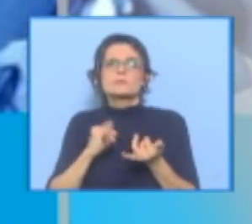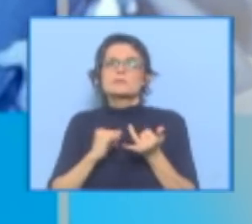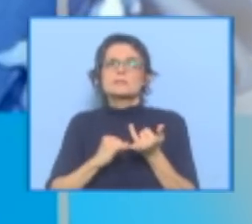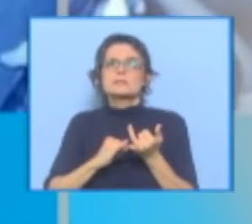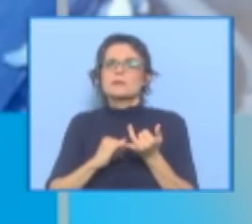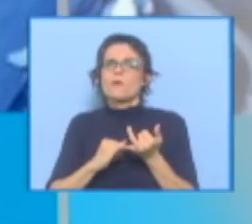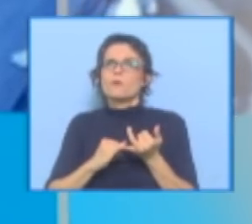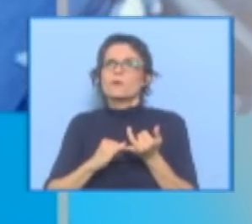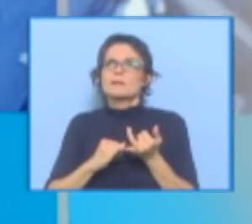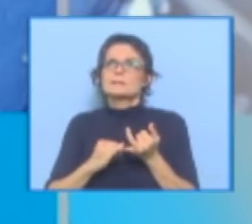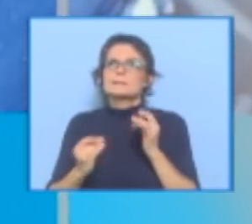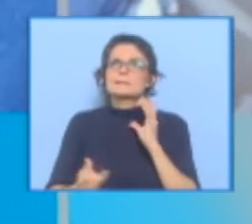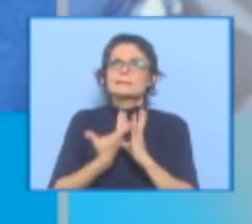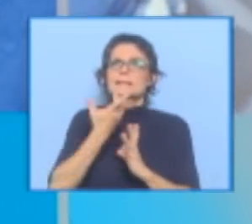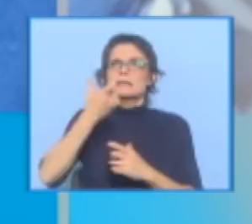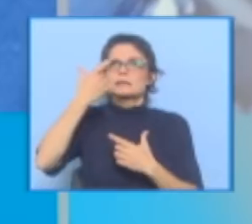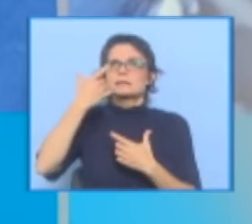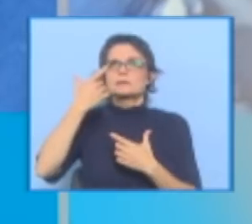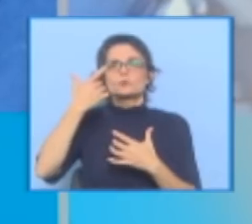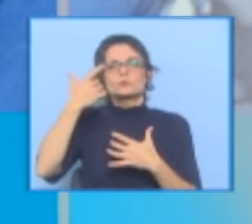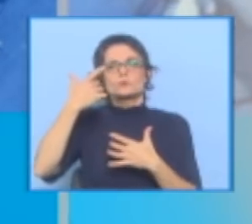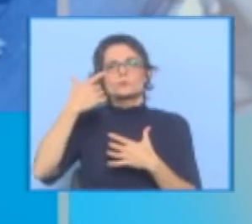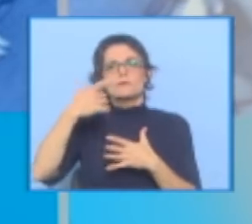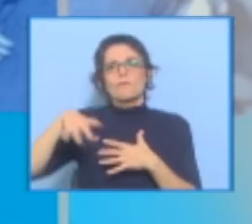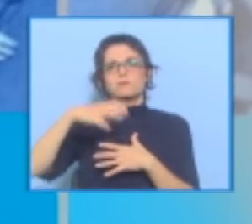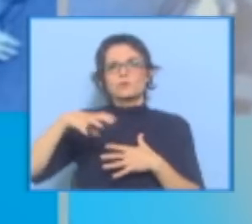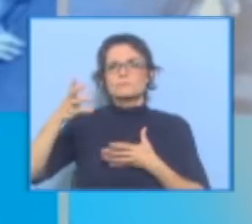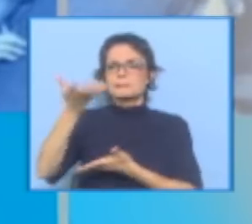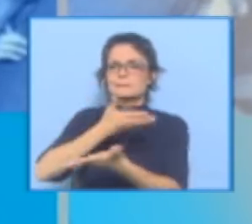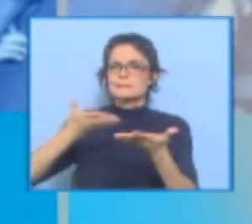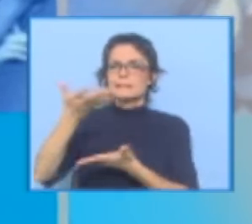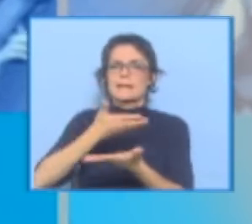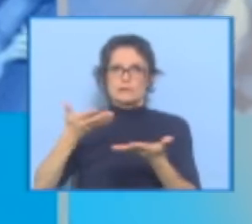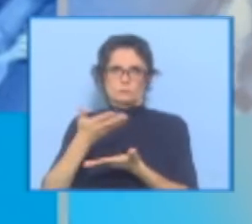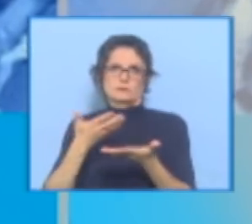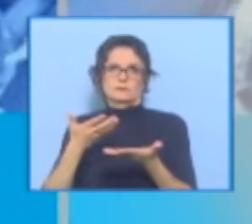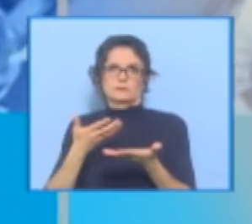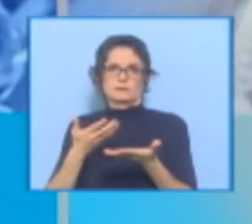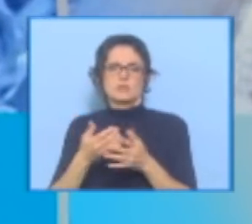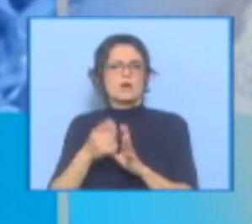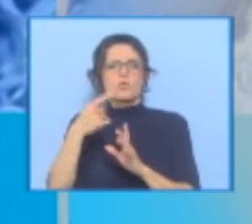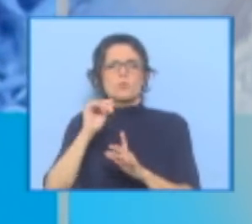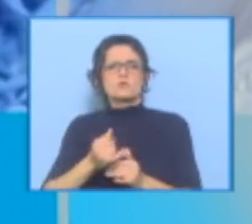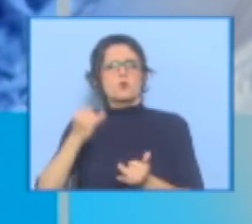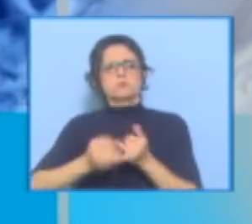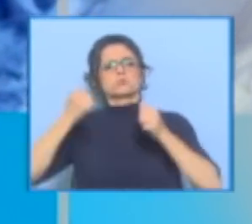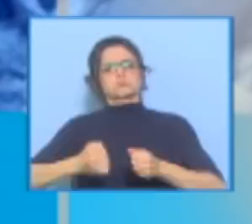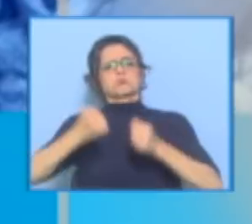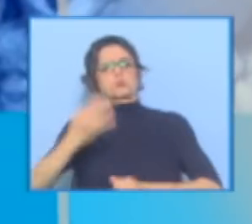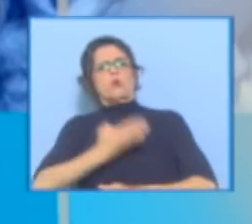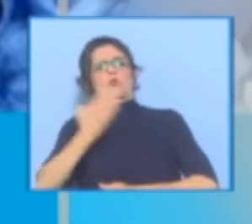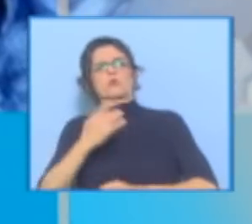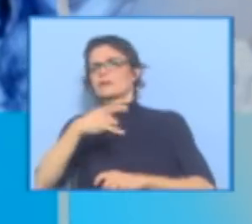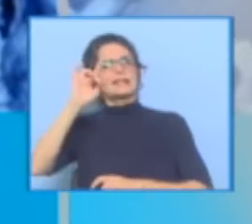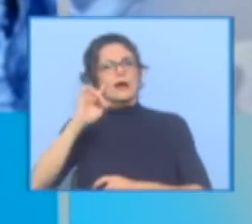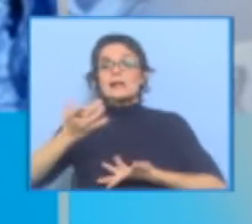de diálogo com a reitoria ou com a direção da faculdade do que reivindicar direitos. Depois temos